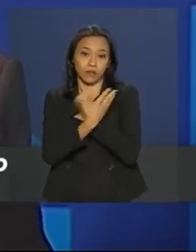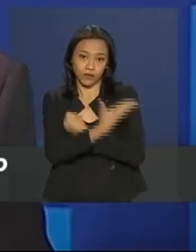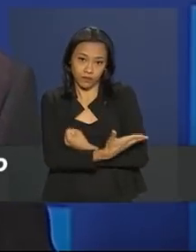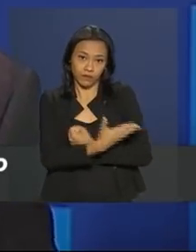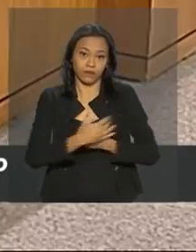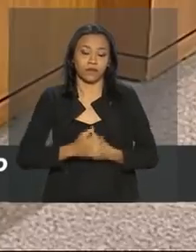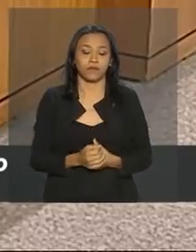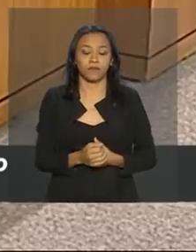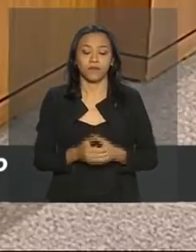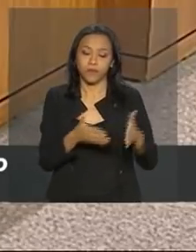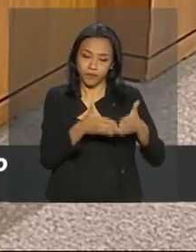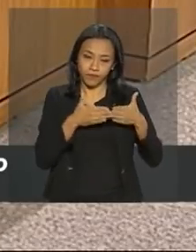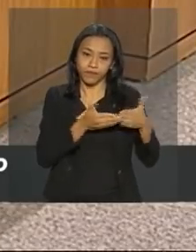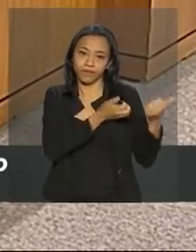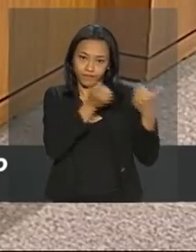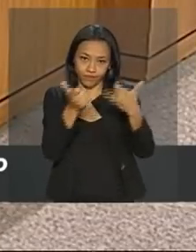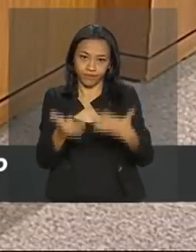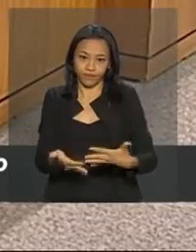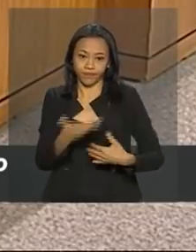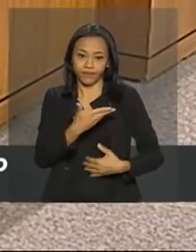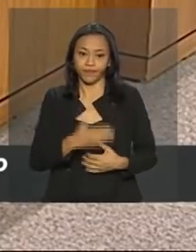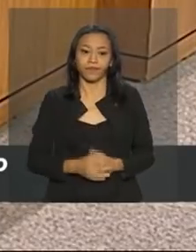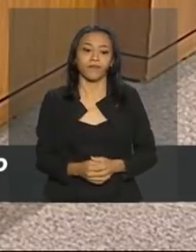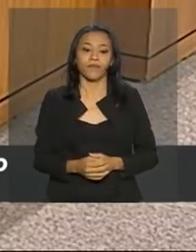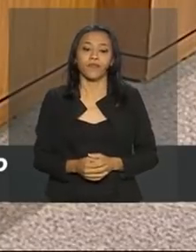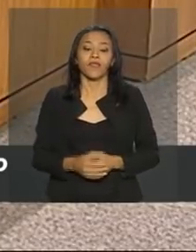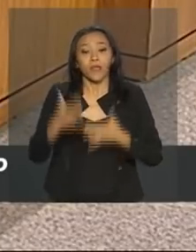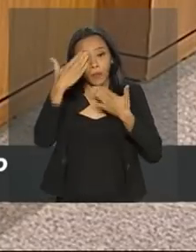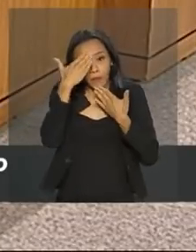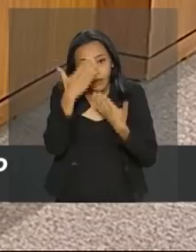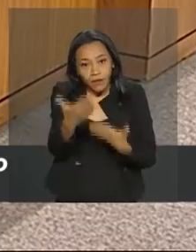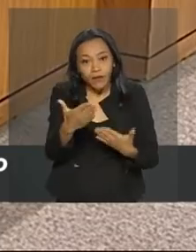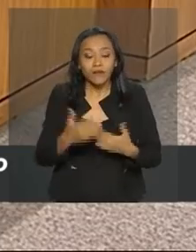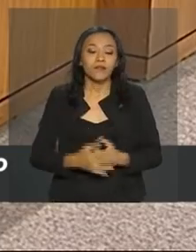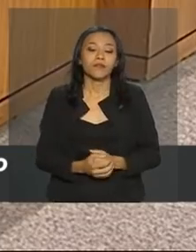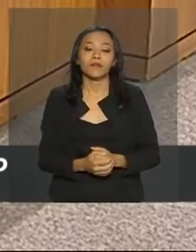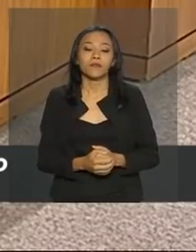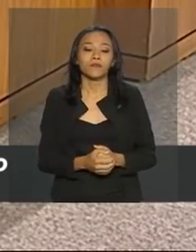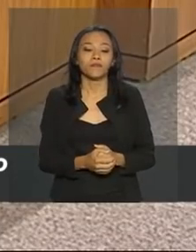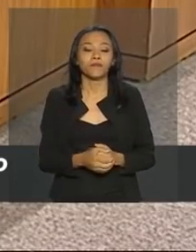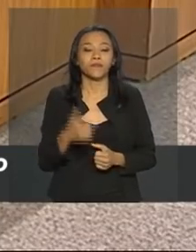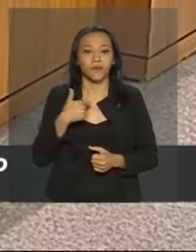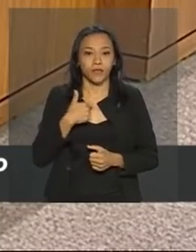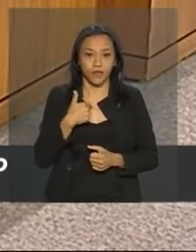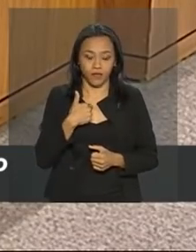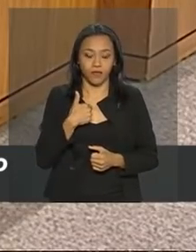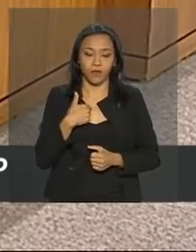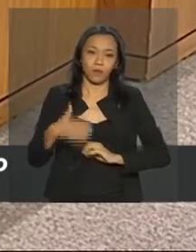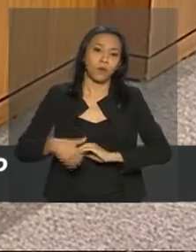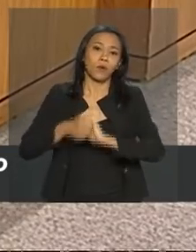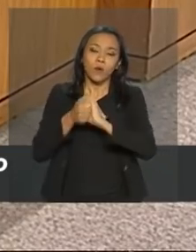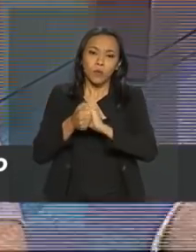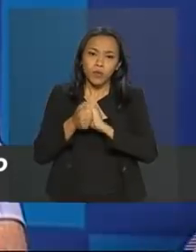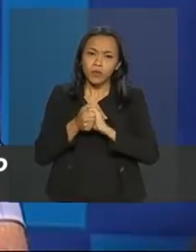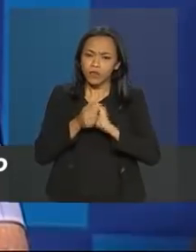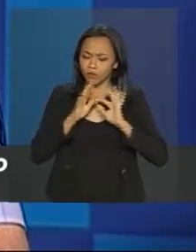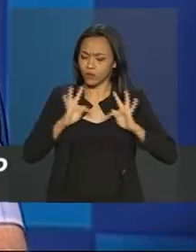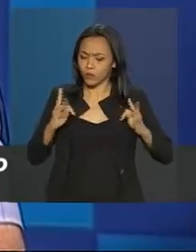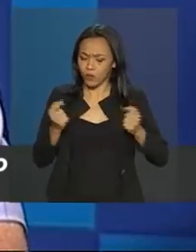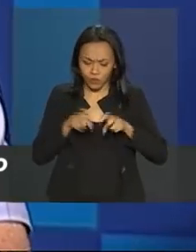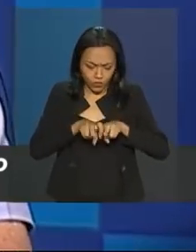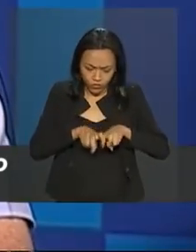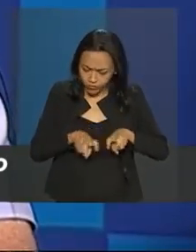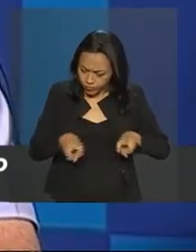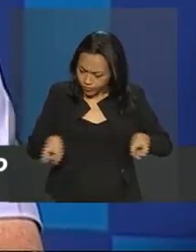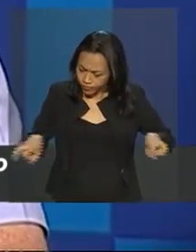pública por favor obrigado o ministro o cl nome de quem o cumprimento todos os demais membros